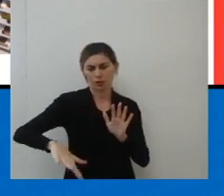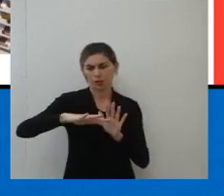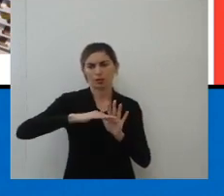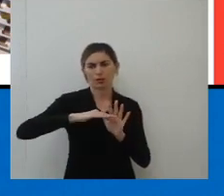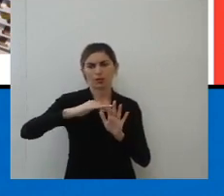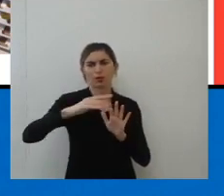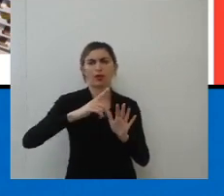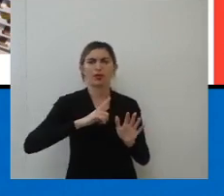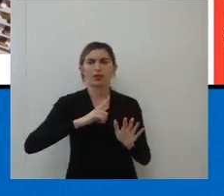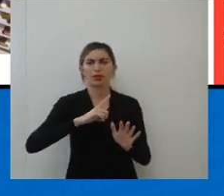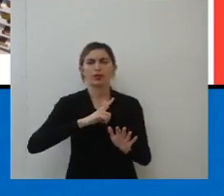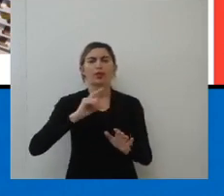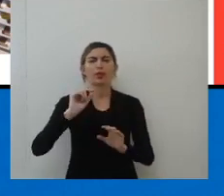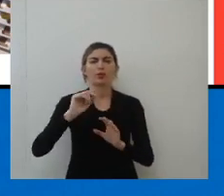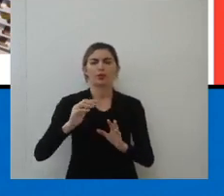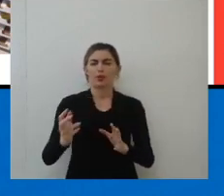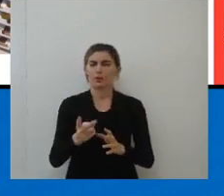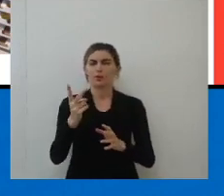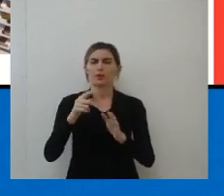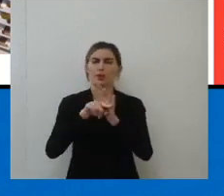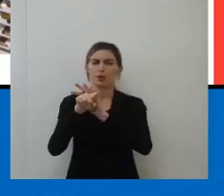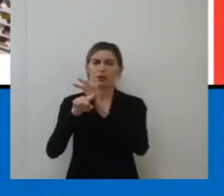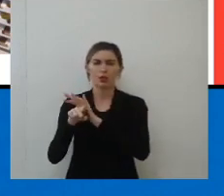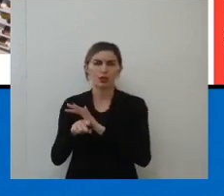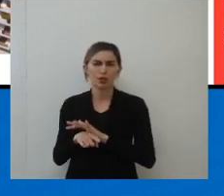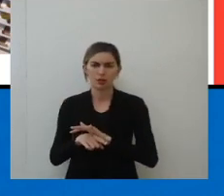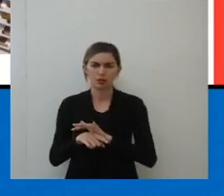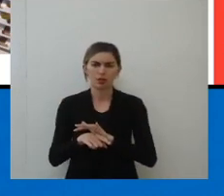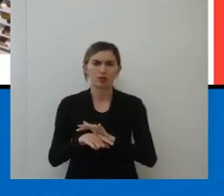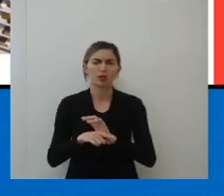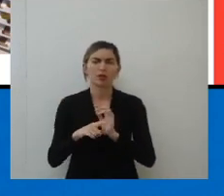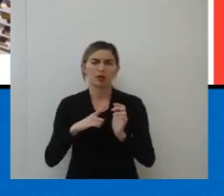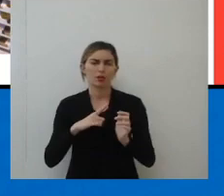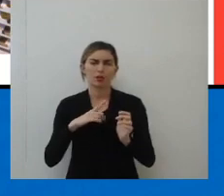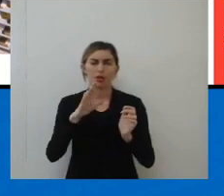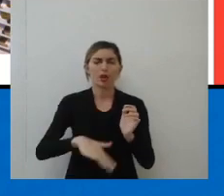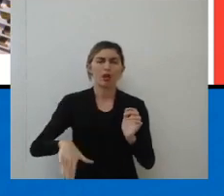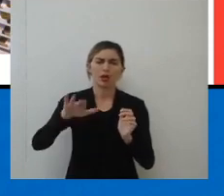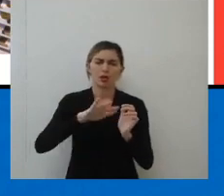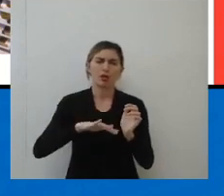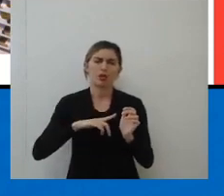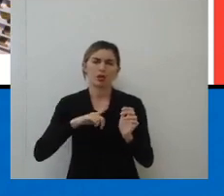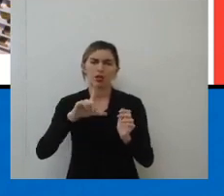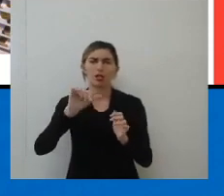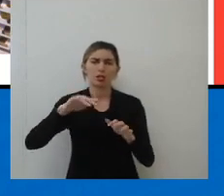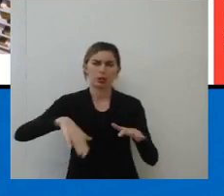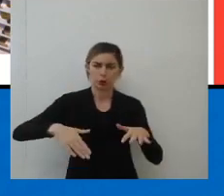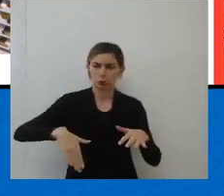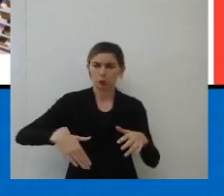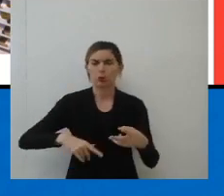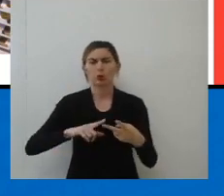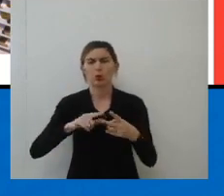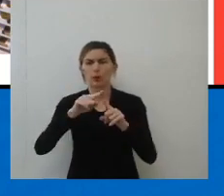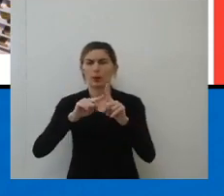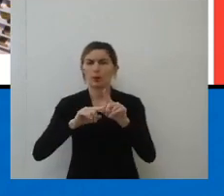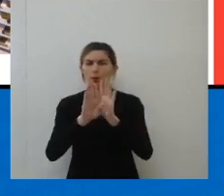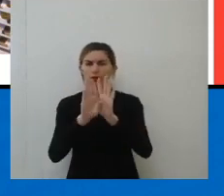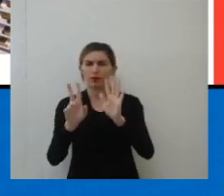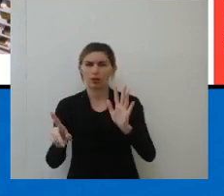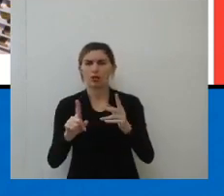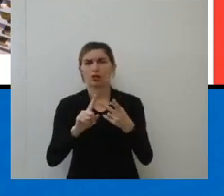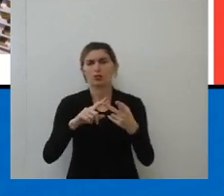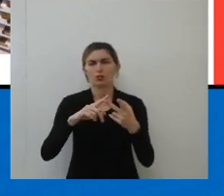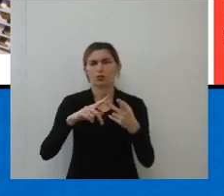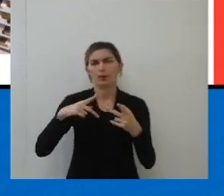sobrevalorização do processo de especulação imobiliária. Eu tenho as áreas litorâneas, eu tenho o bairro de Boa Viagem, eu tenho o